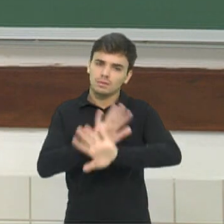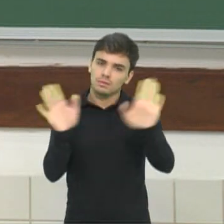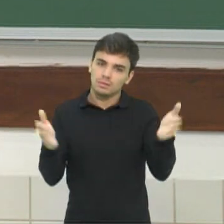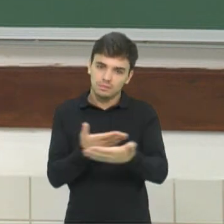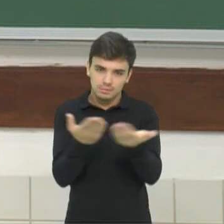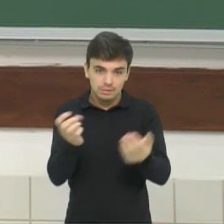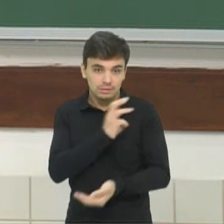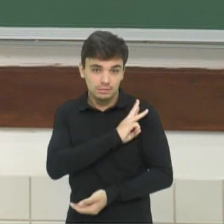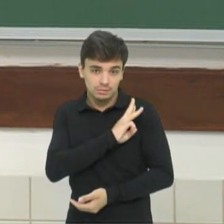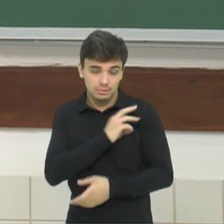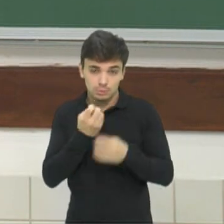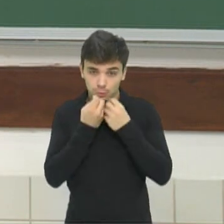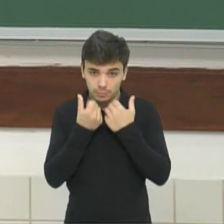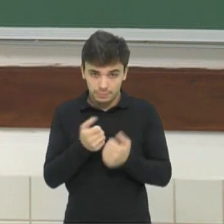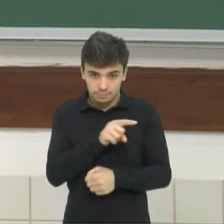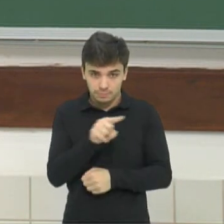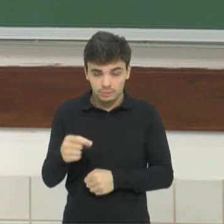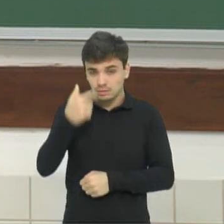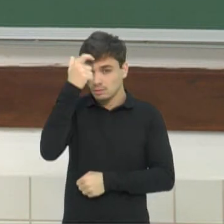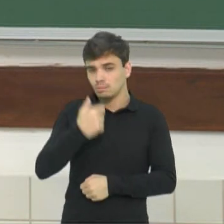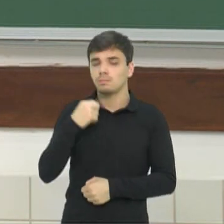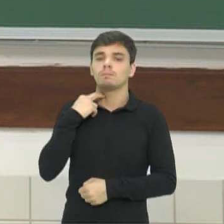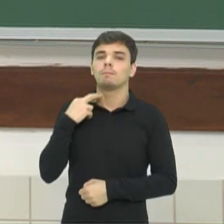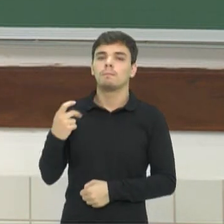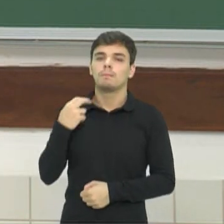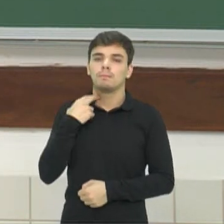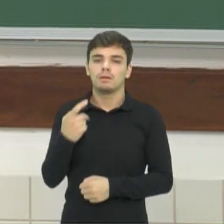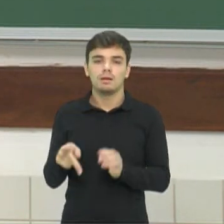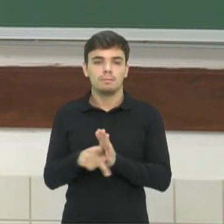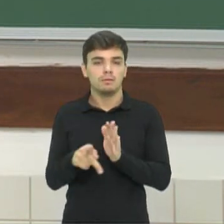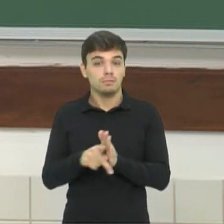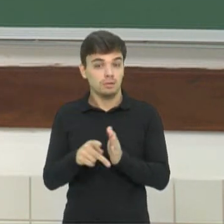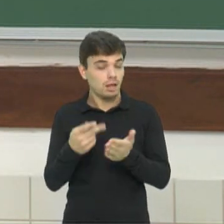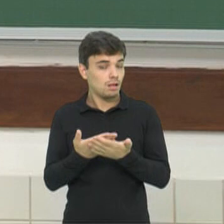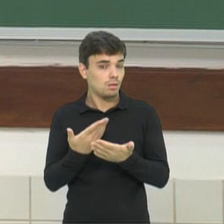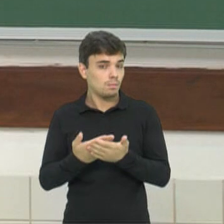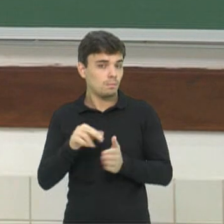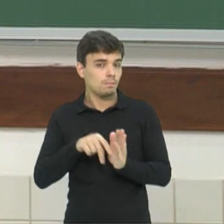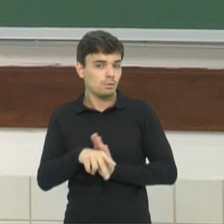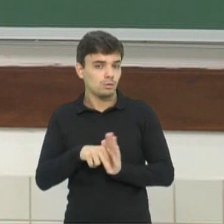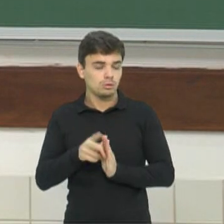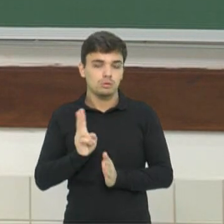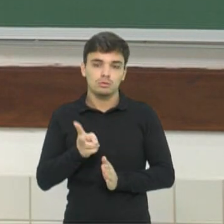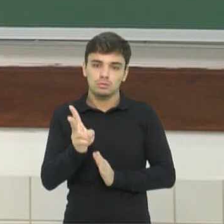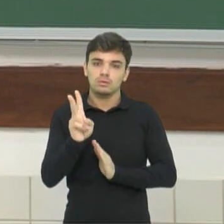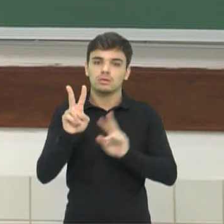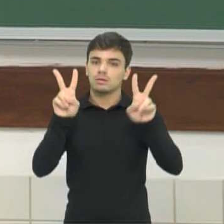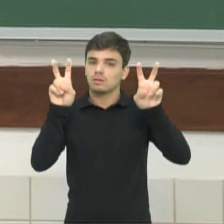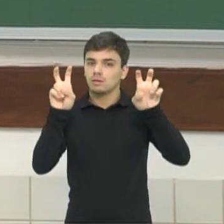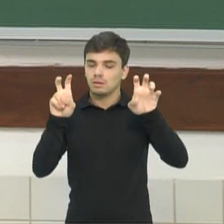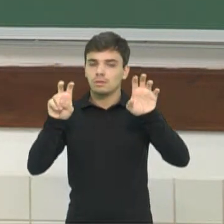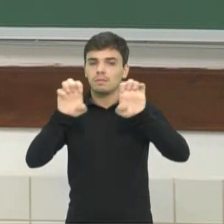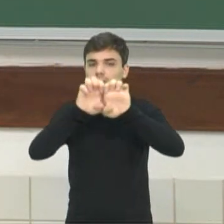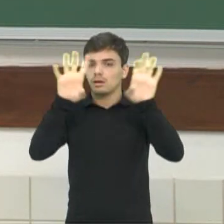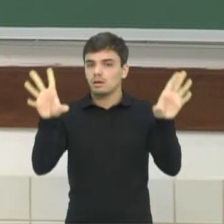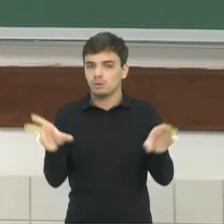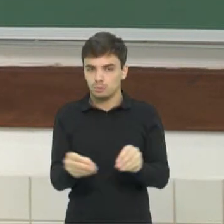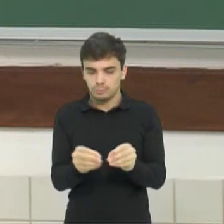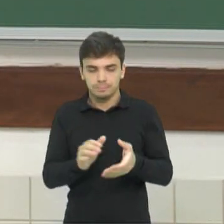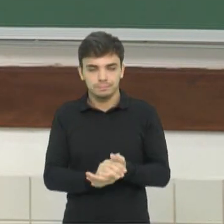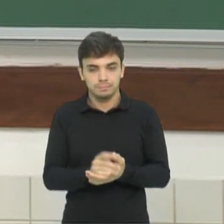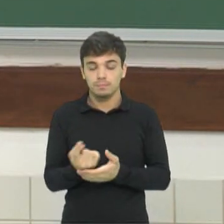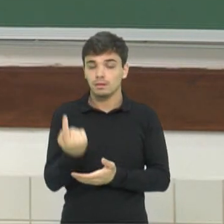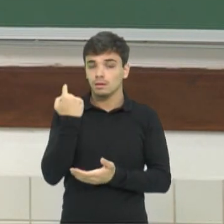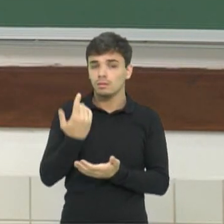terceira série, tudo bem com vocês? Aqui é a professora Fran para mais uma aula de Biologia, continuando o nosso tema de Ecologia. Na aula passada, a